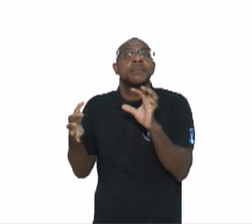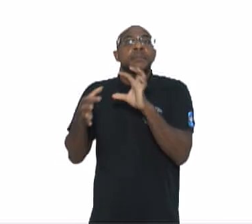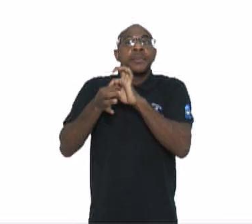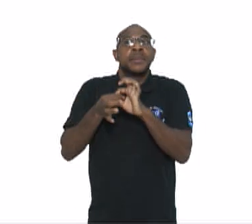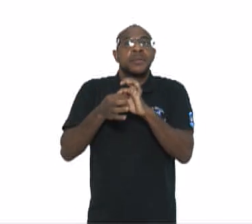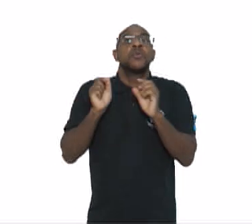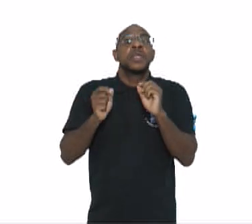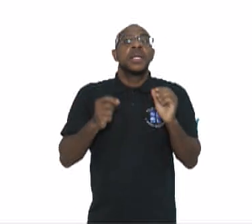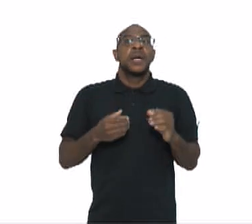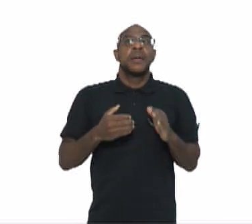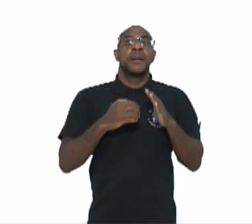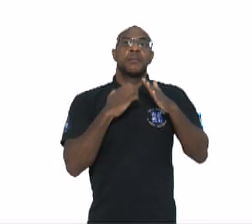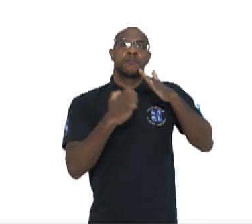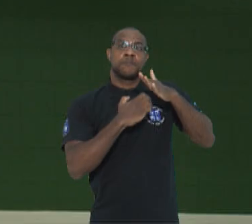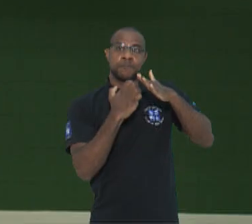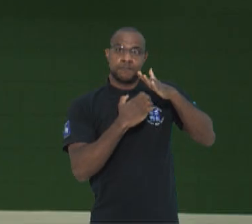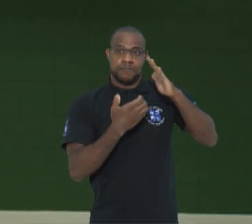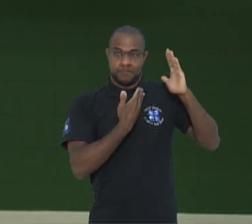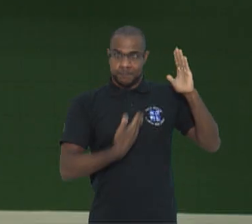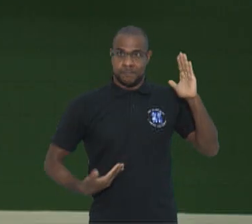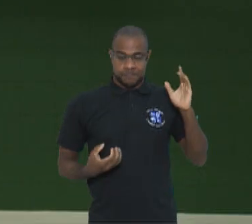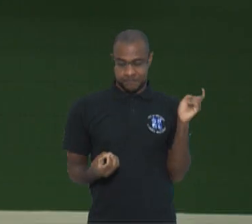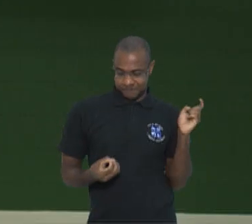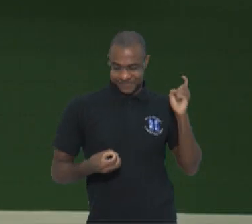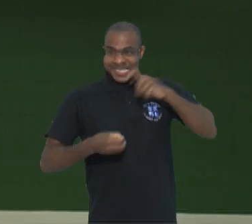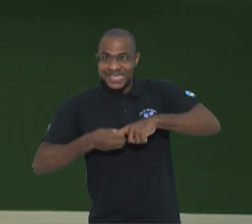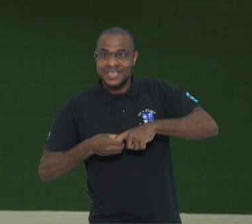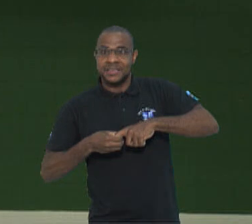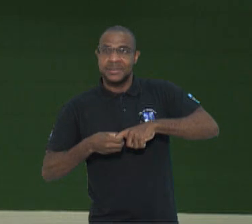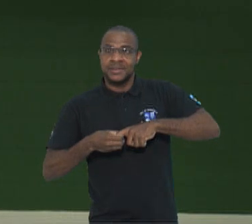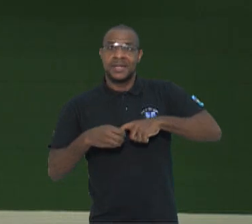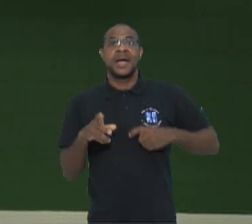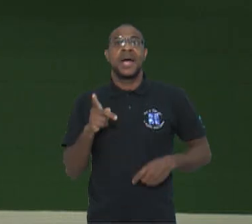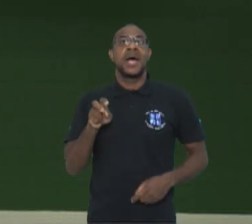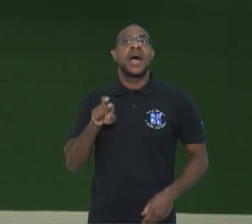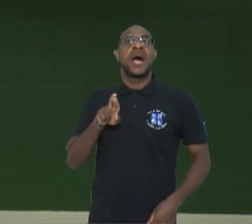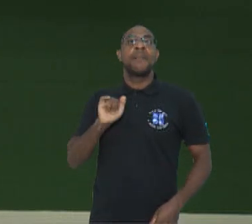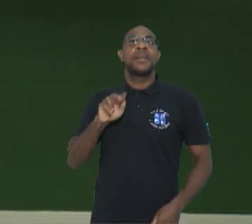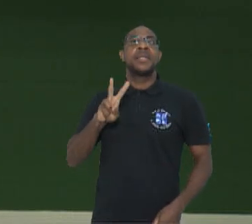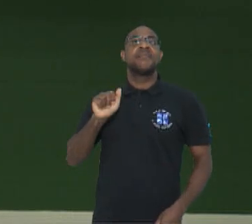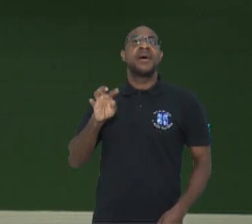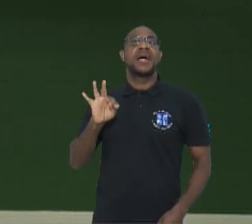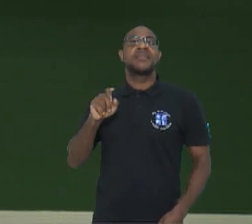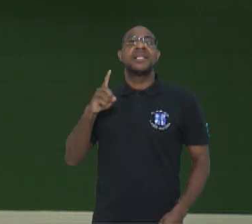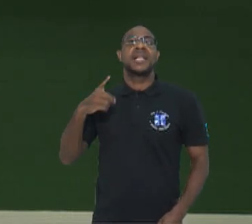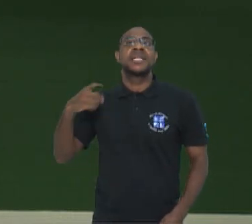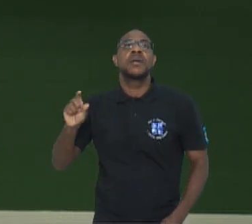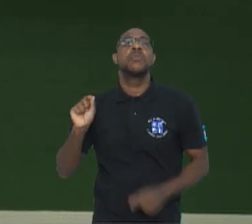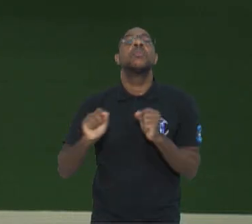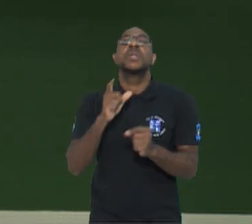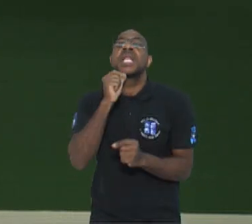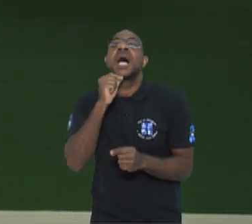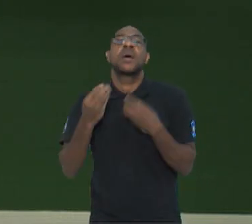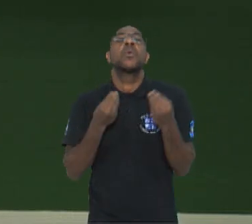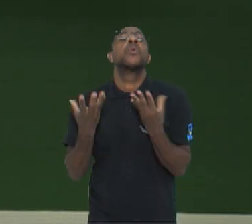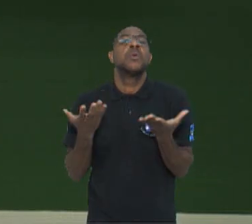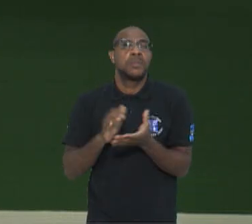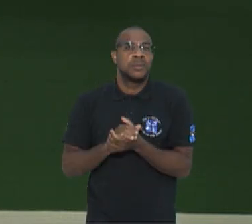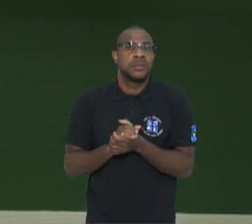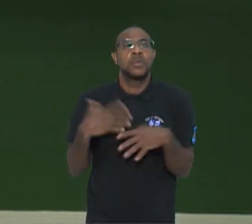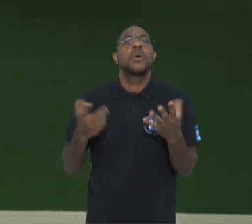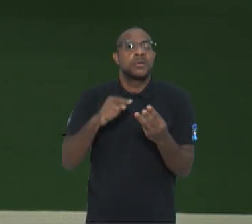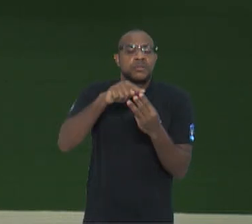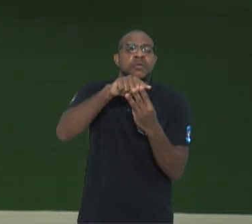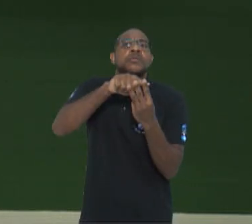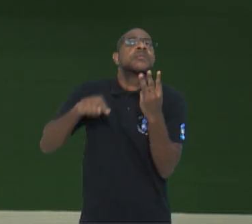da água? 3 grandes questões que envolvem a privatização. Quais será essas 3 grandes questões, né?